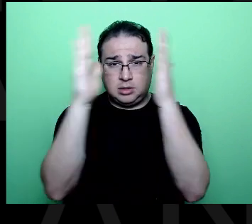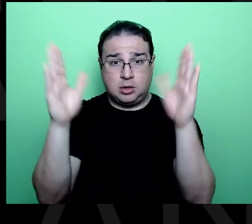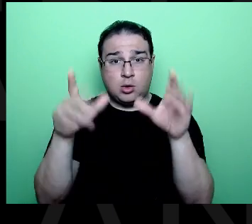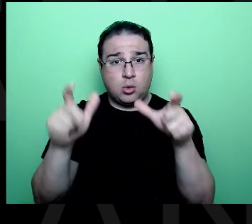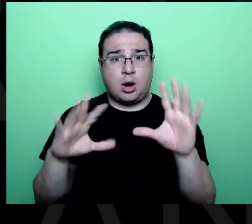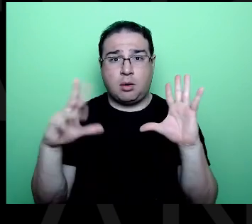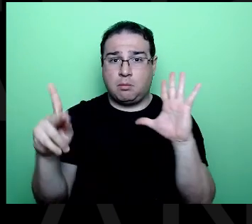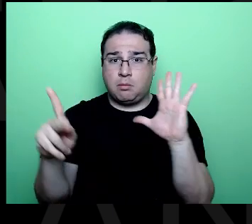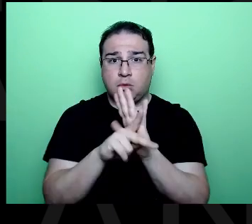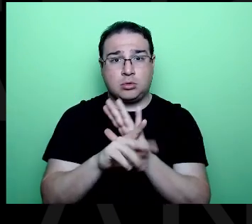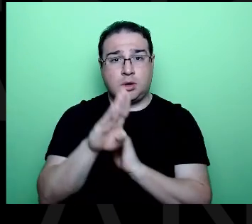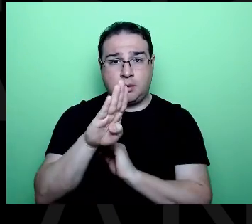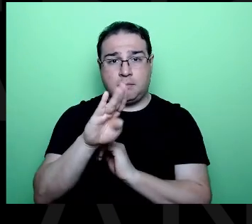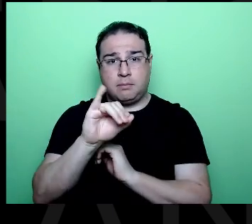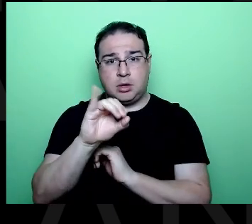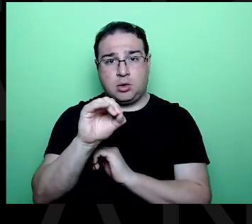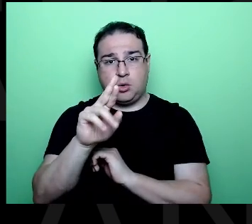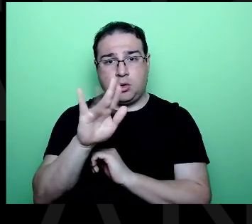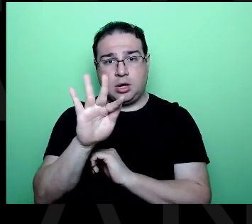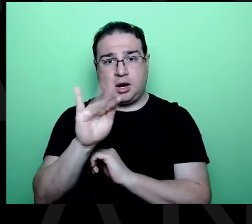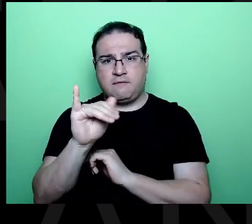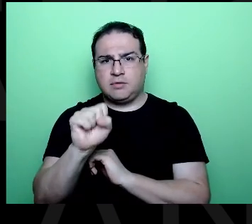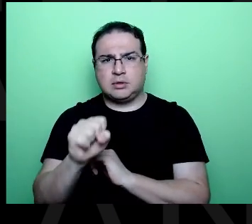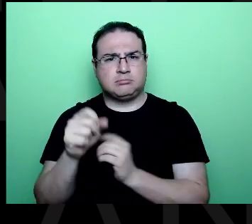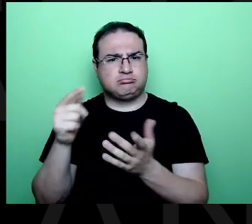não é uma prateleira, é um setor dedicado a biografias, né?